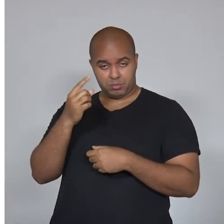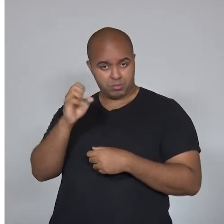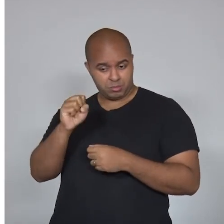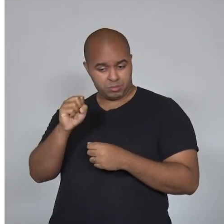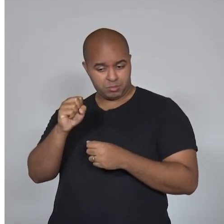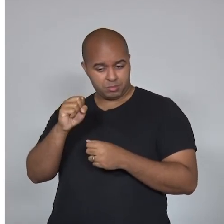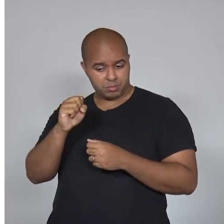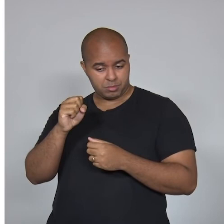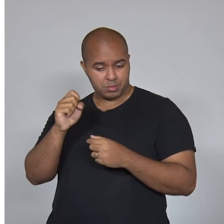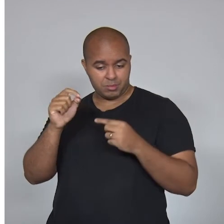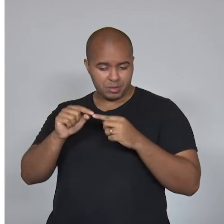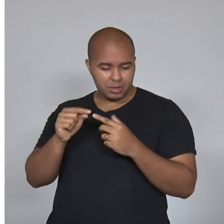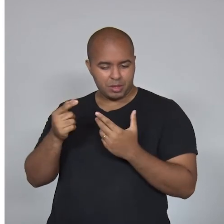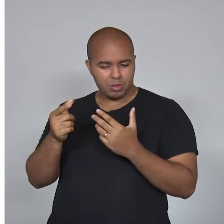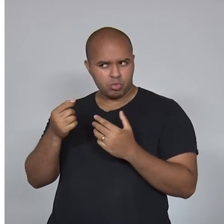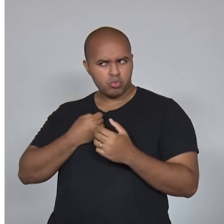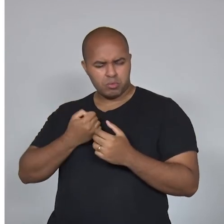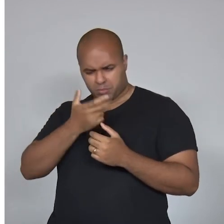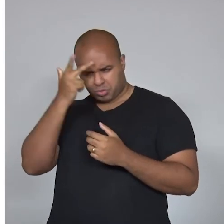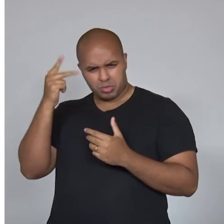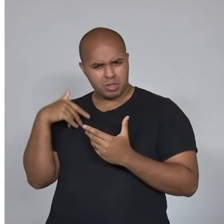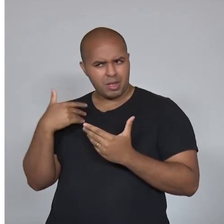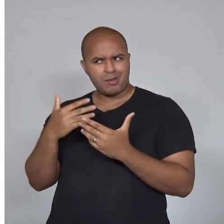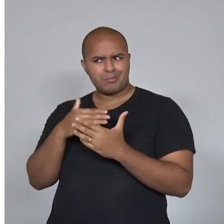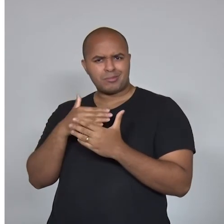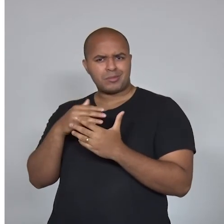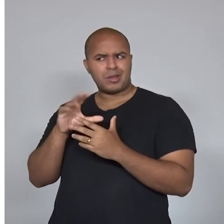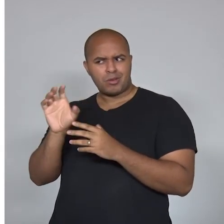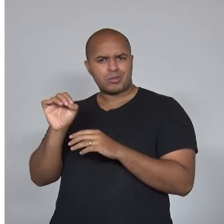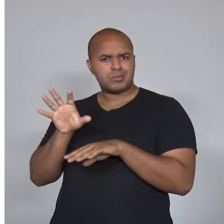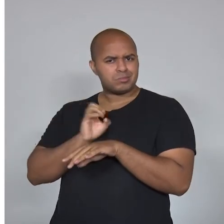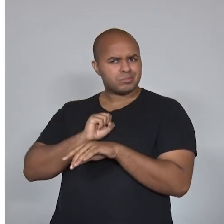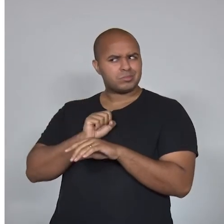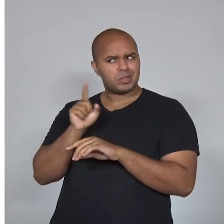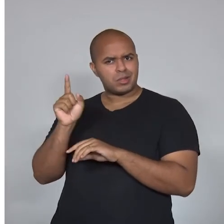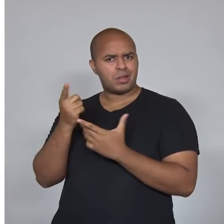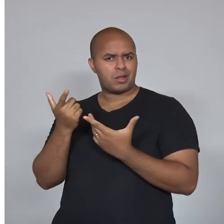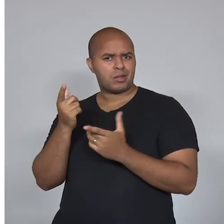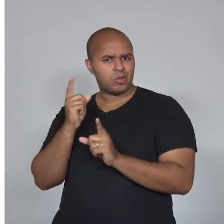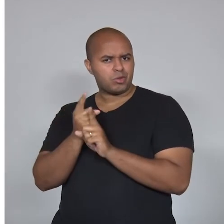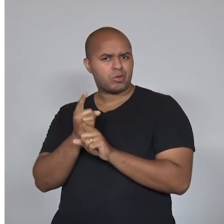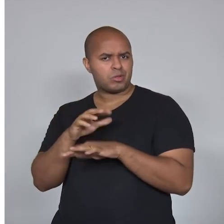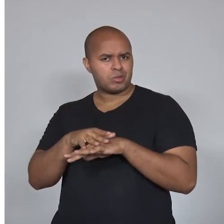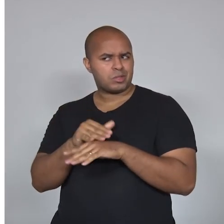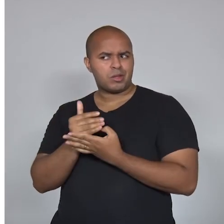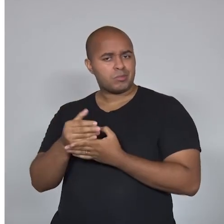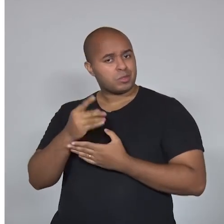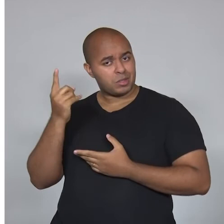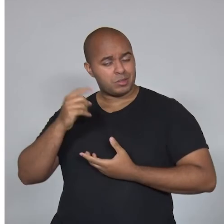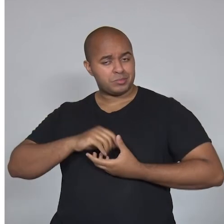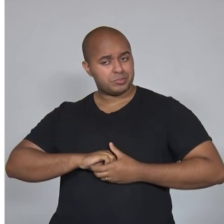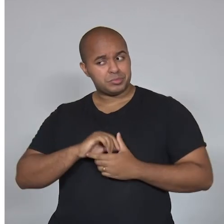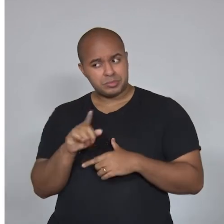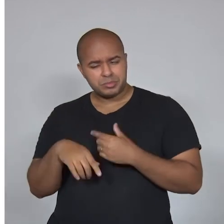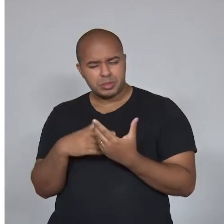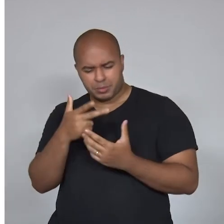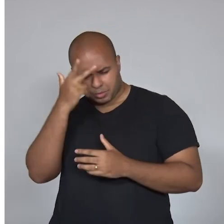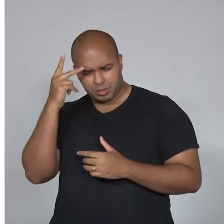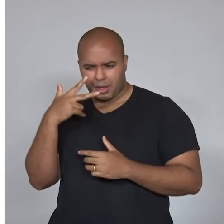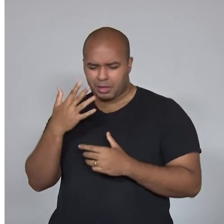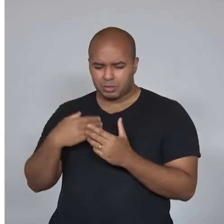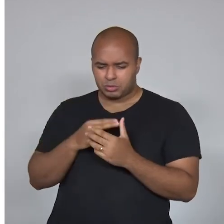como evidenciado pelo grande número de pessoas afetadas documentadas lá desde o início. Isso levou